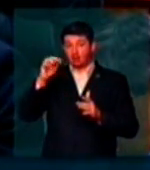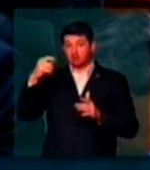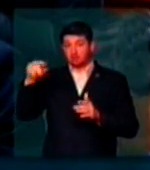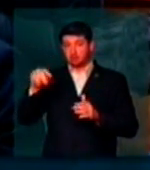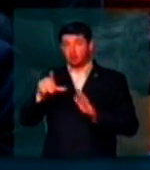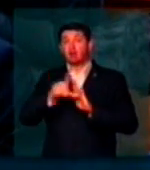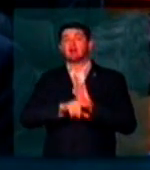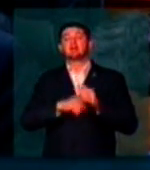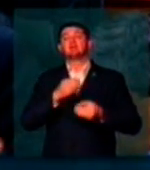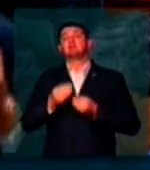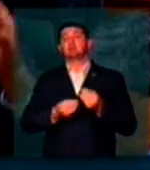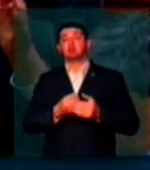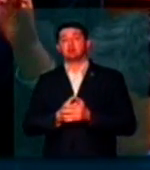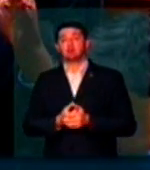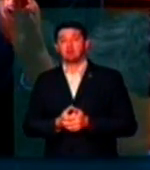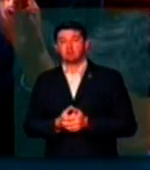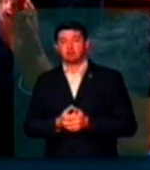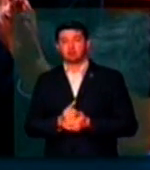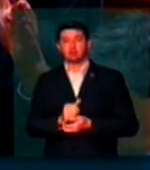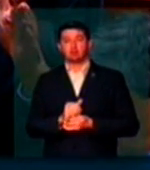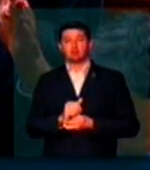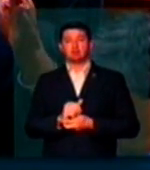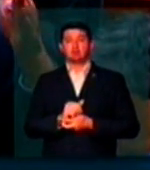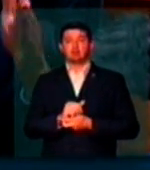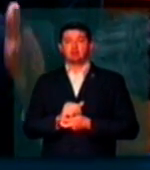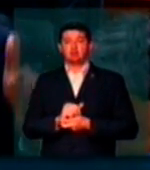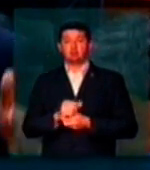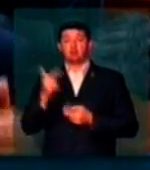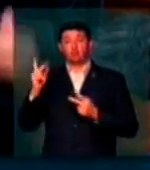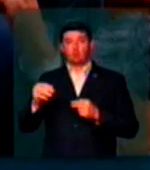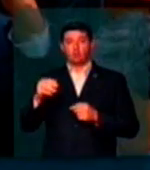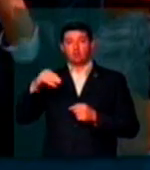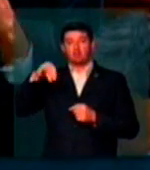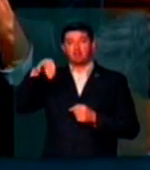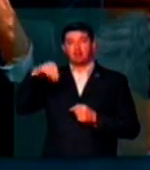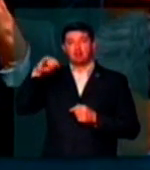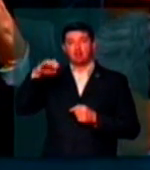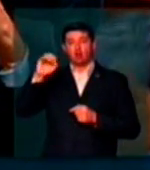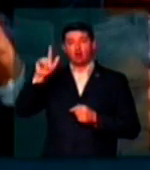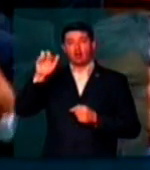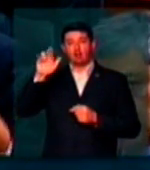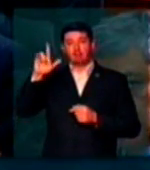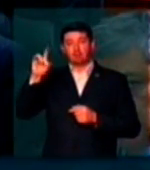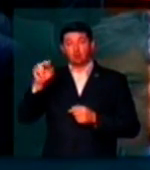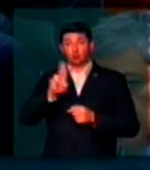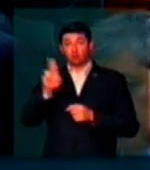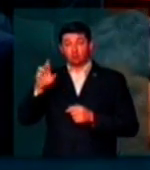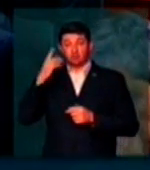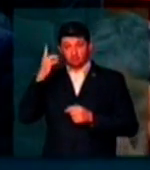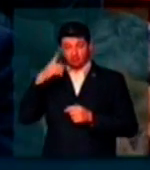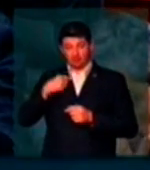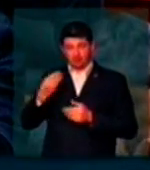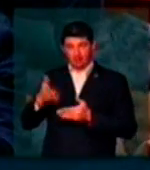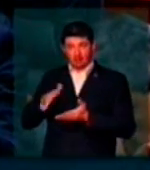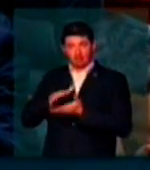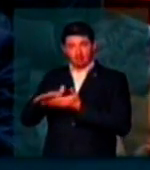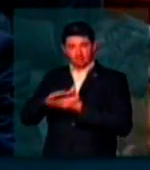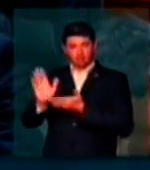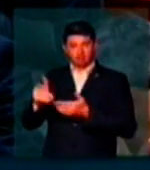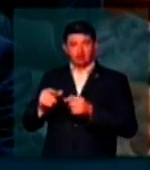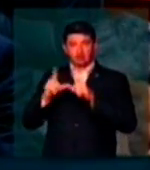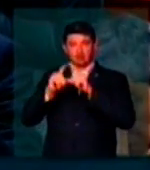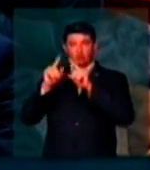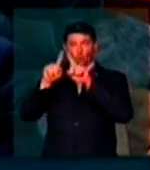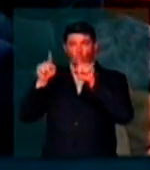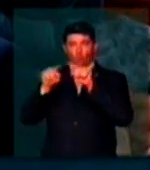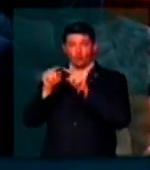eram essas listas? Era uma lista tipo mimeografada, com o nome dos deputados dali, e tinha os